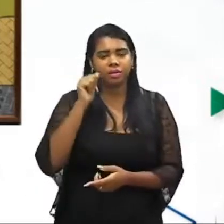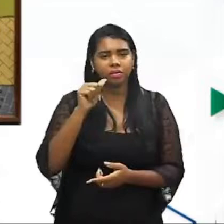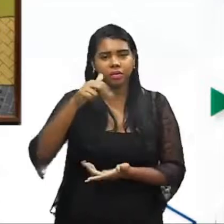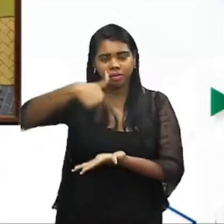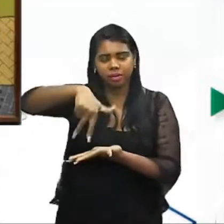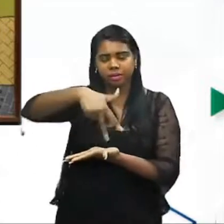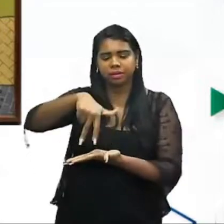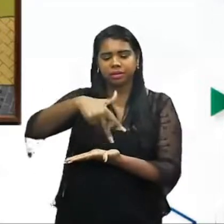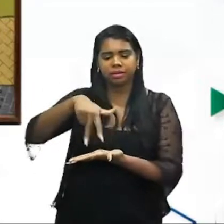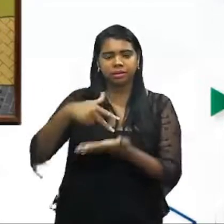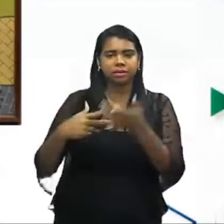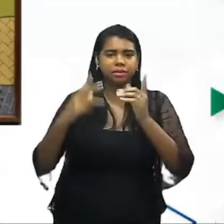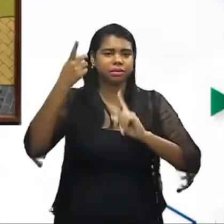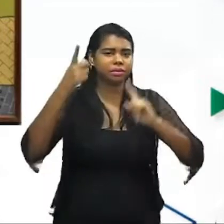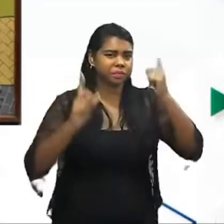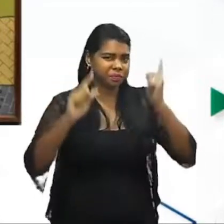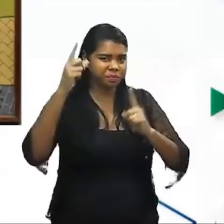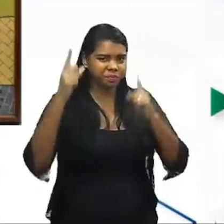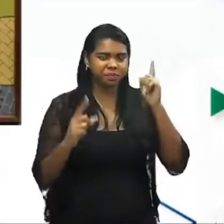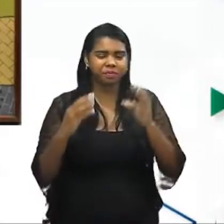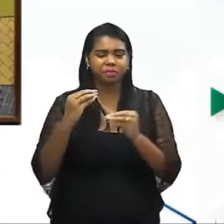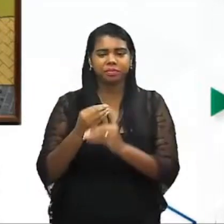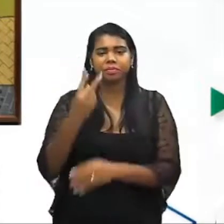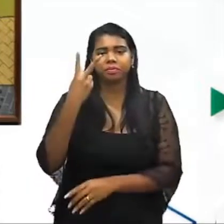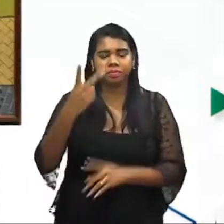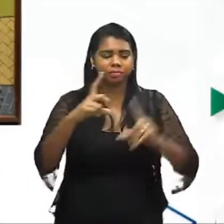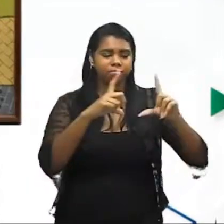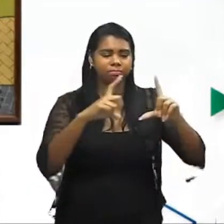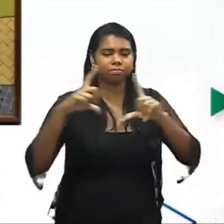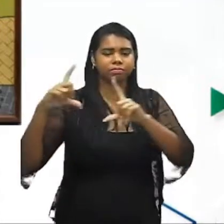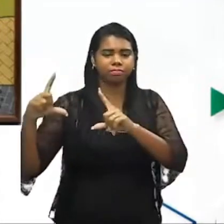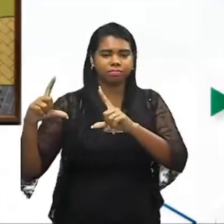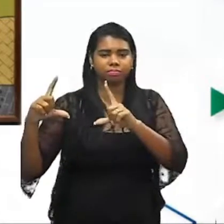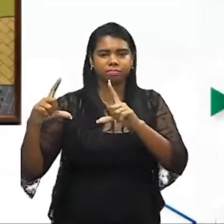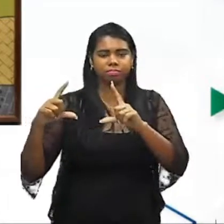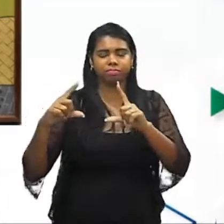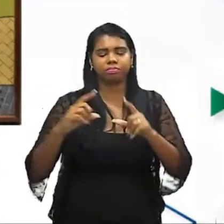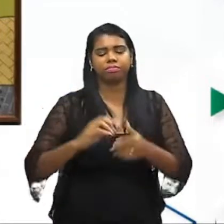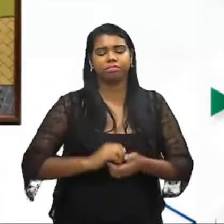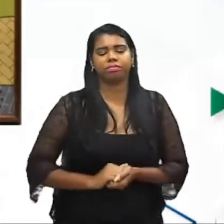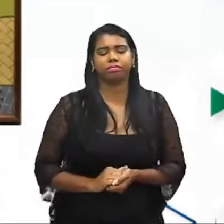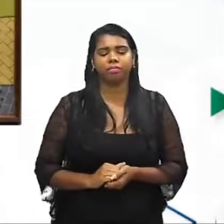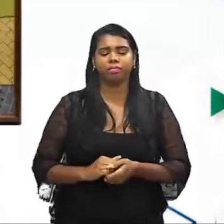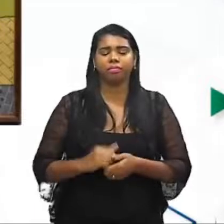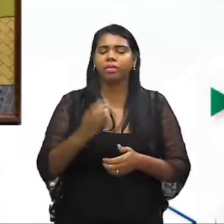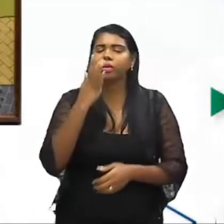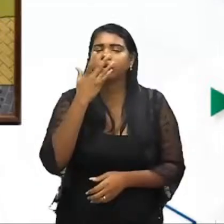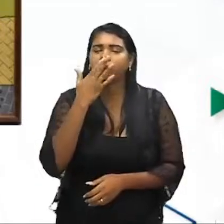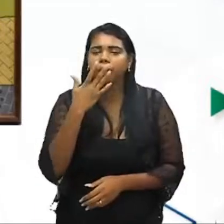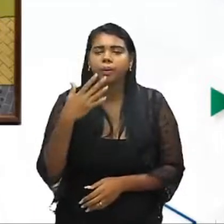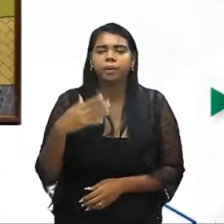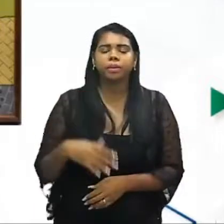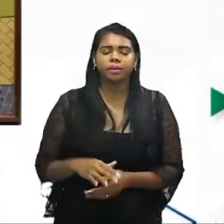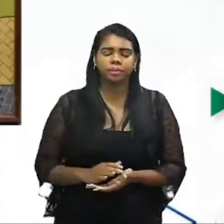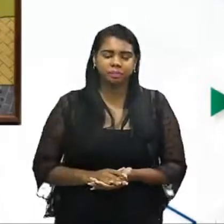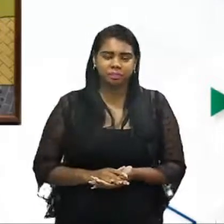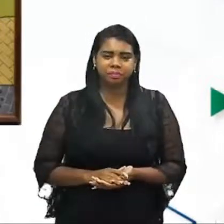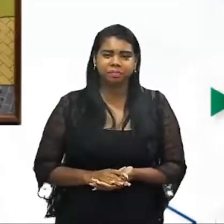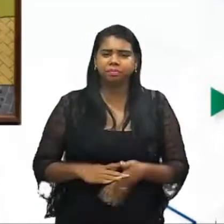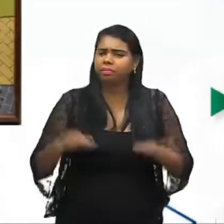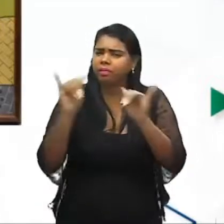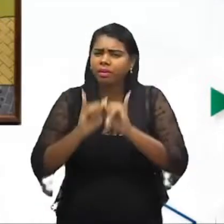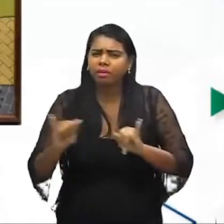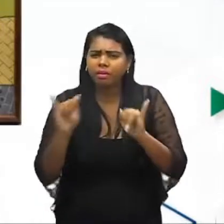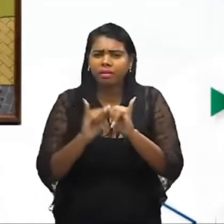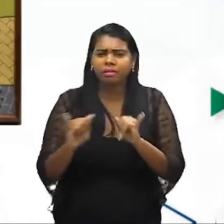frevo. Então, as duas obras retratando cores simples, retratando cores primárias, trazendo para a